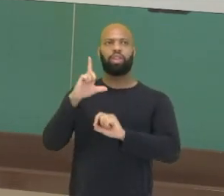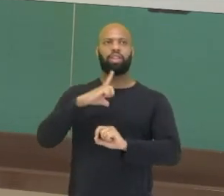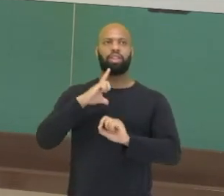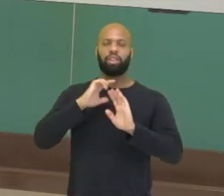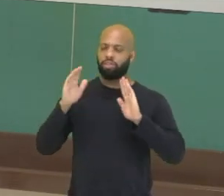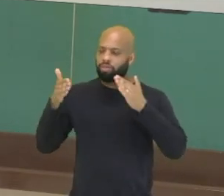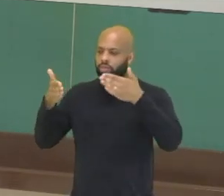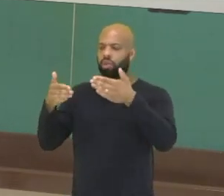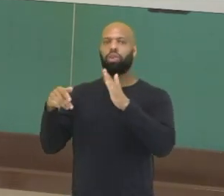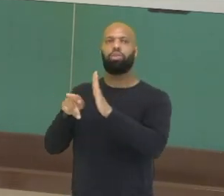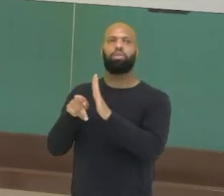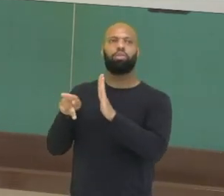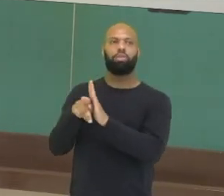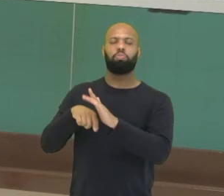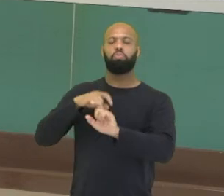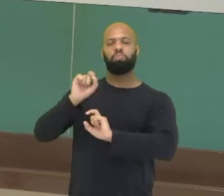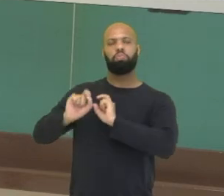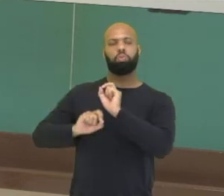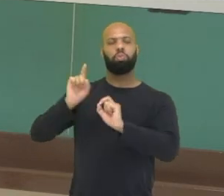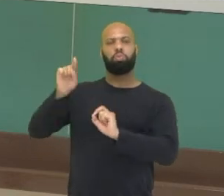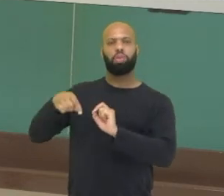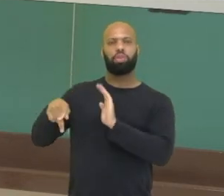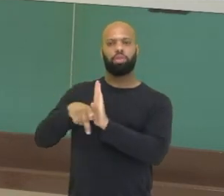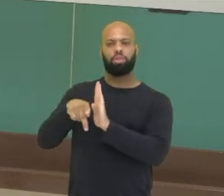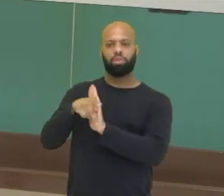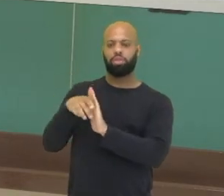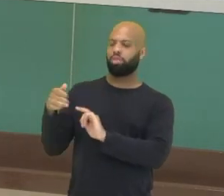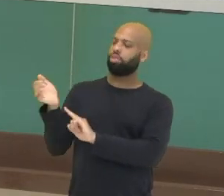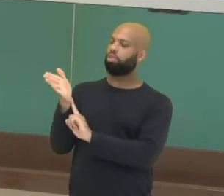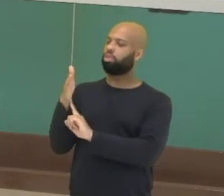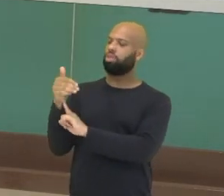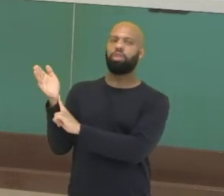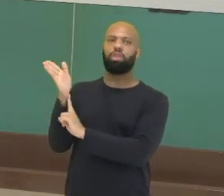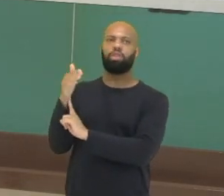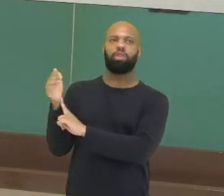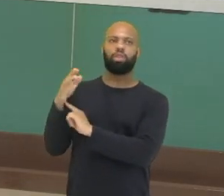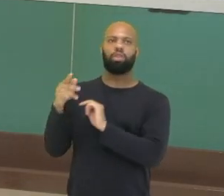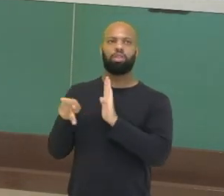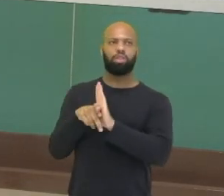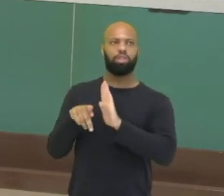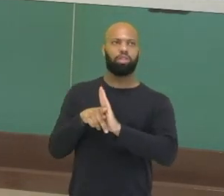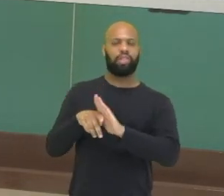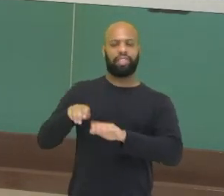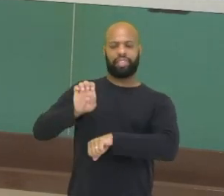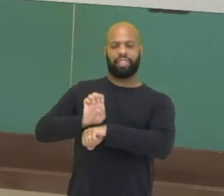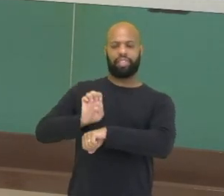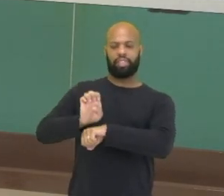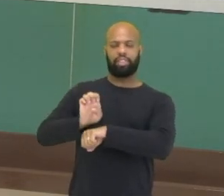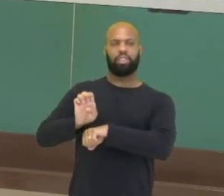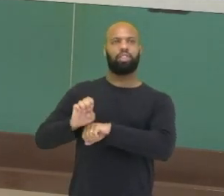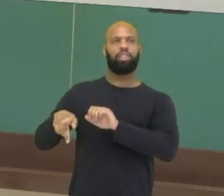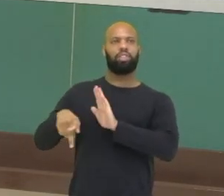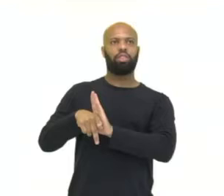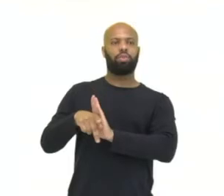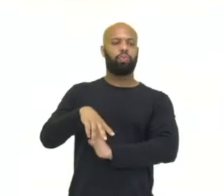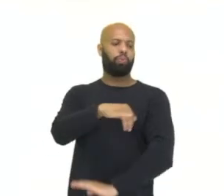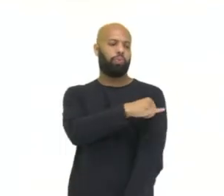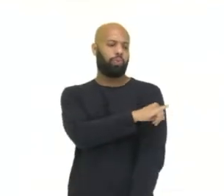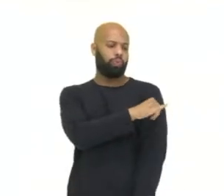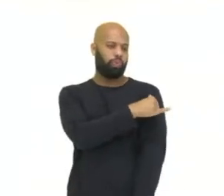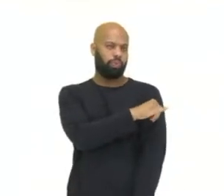central, né? Então, hasteando a bandeira em um colégio no estado do Rio de Janeiro, essa cerimônia